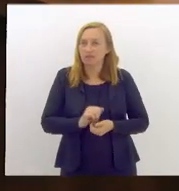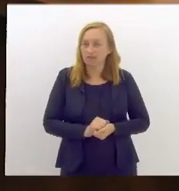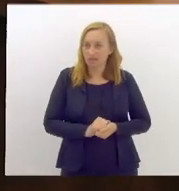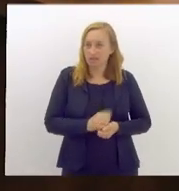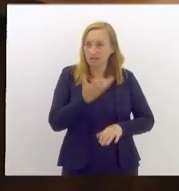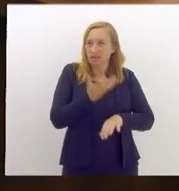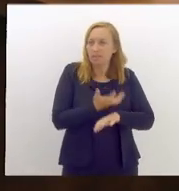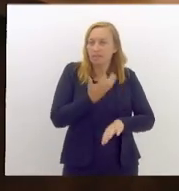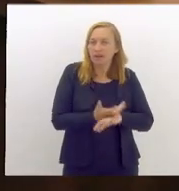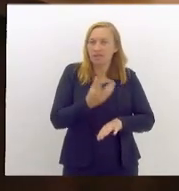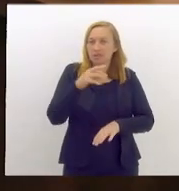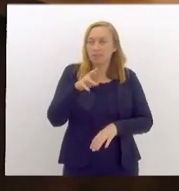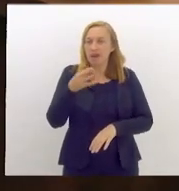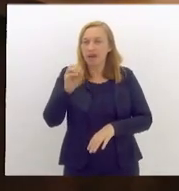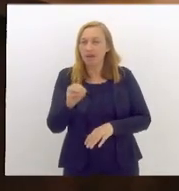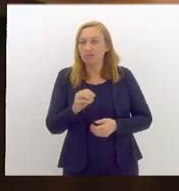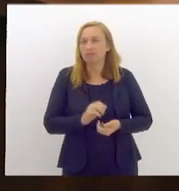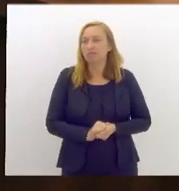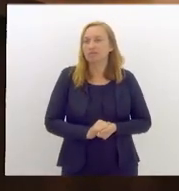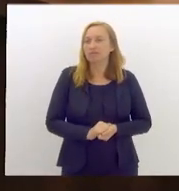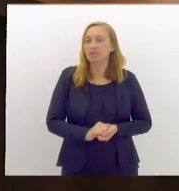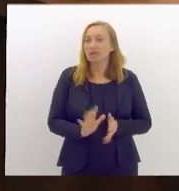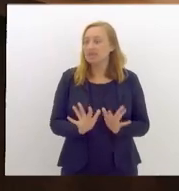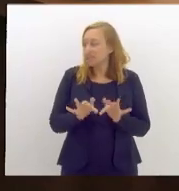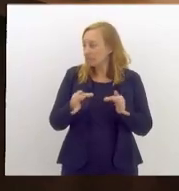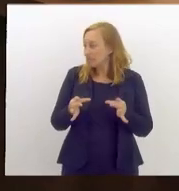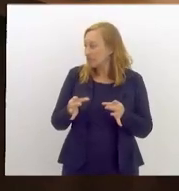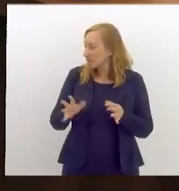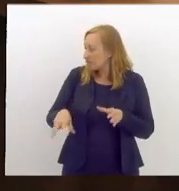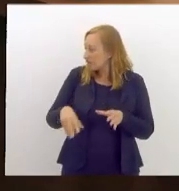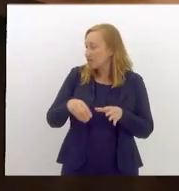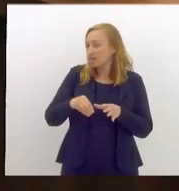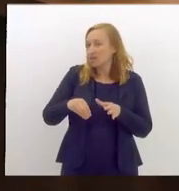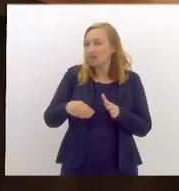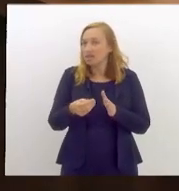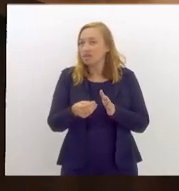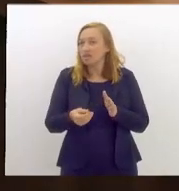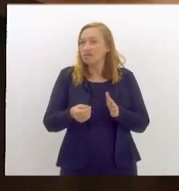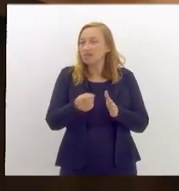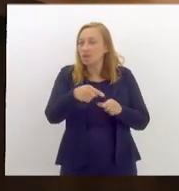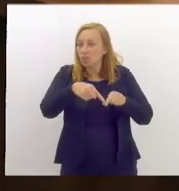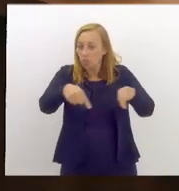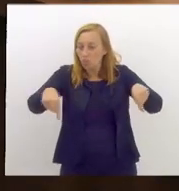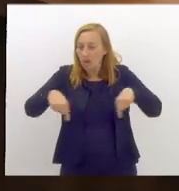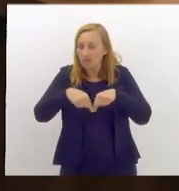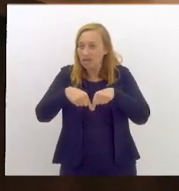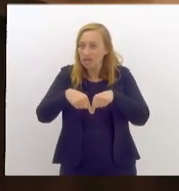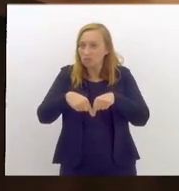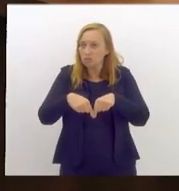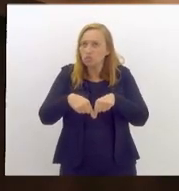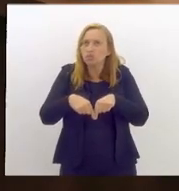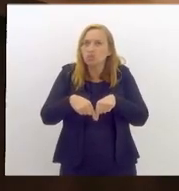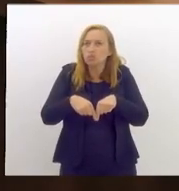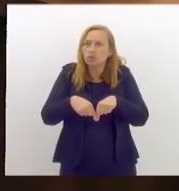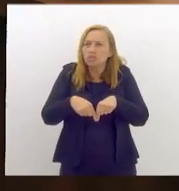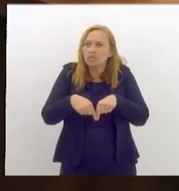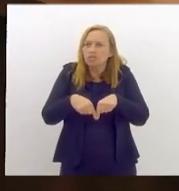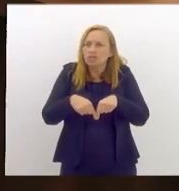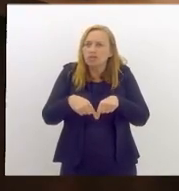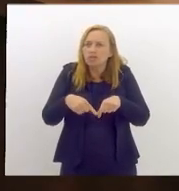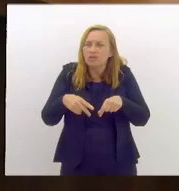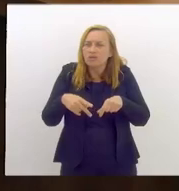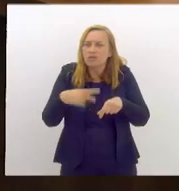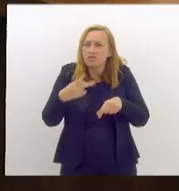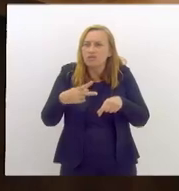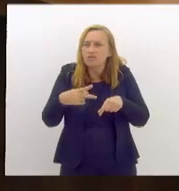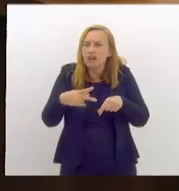Praça Mário Lago aí simplesmente em cima fizeram um quadrado esse quadrado não diz o tamanho